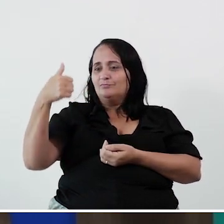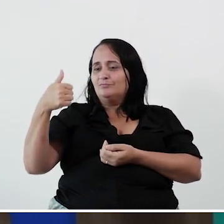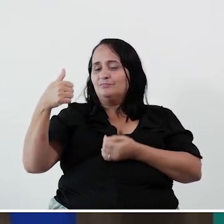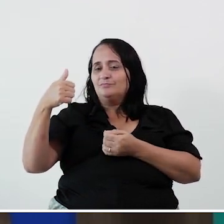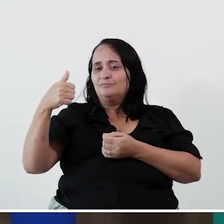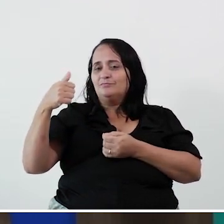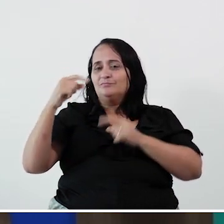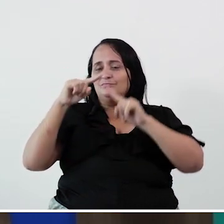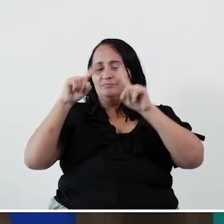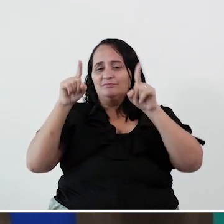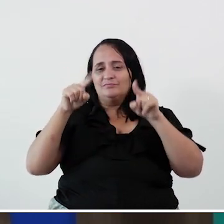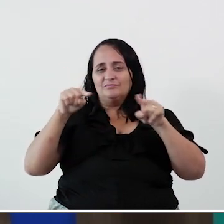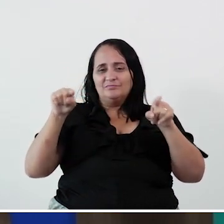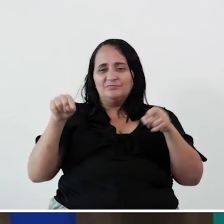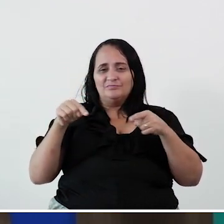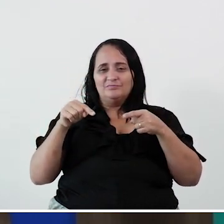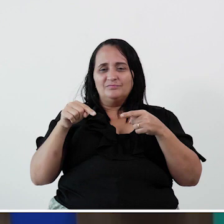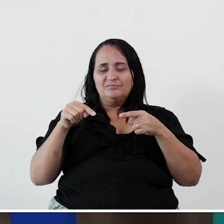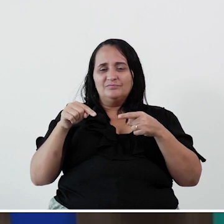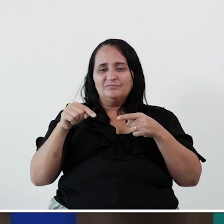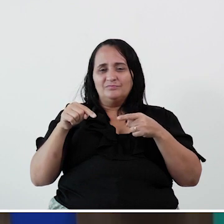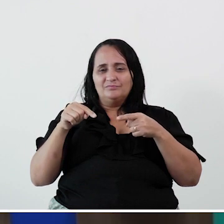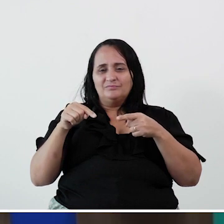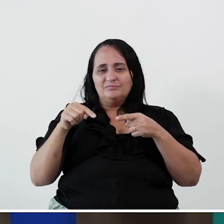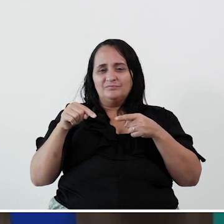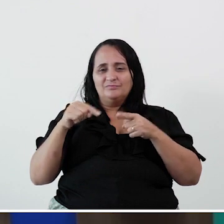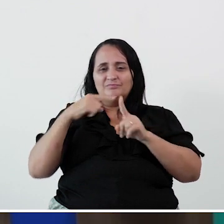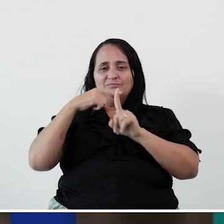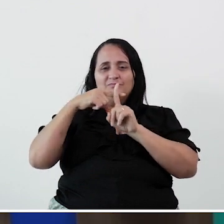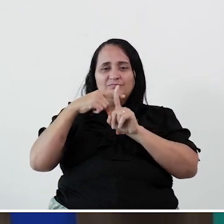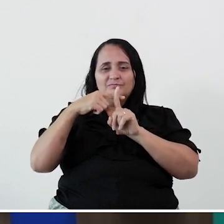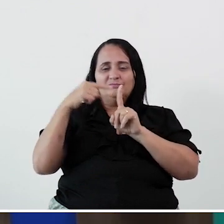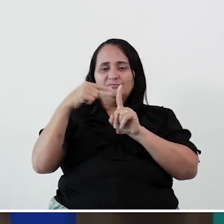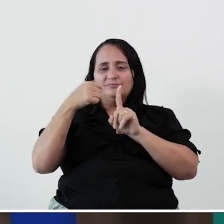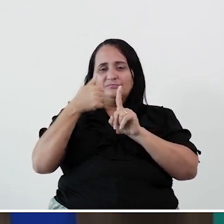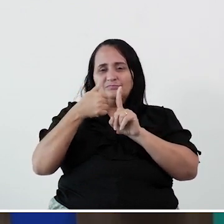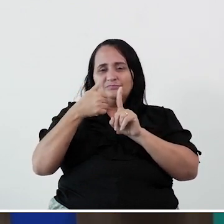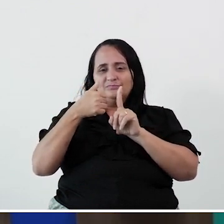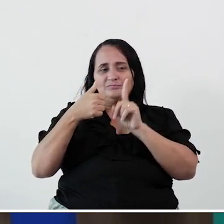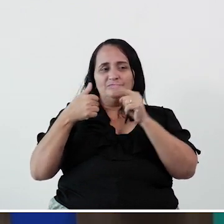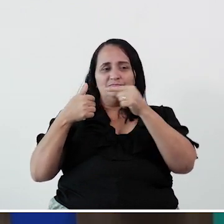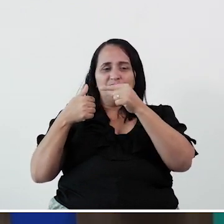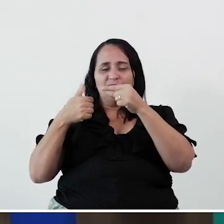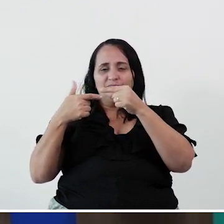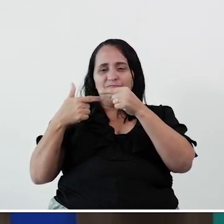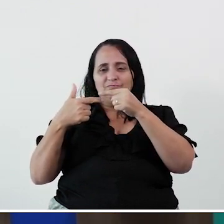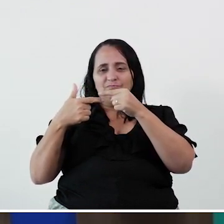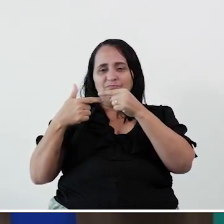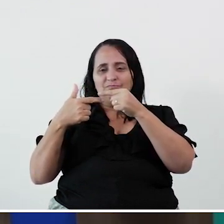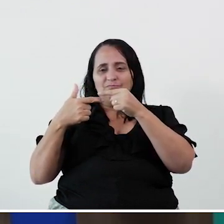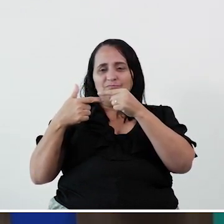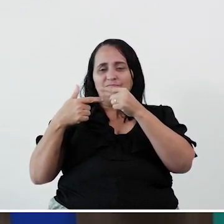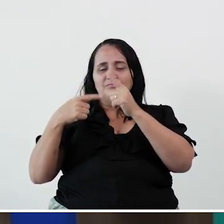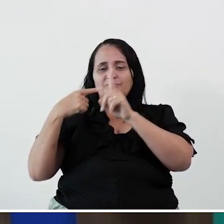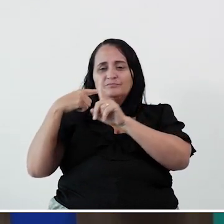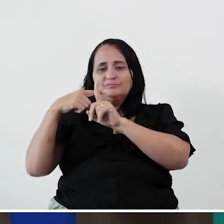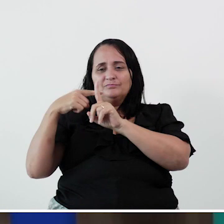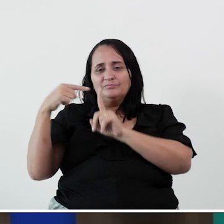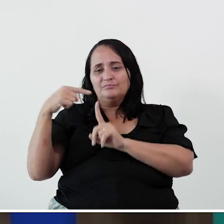Daí teremos menos 1 mais menos 1, menos 2. Menos 2 mais menos